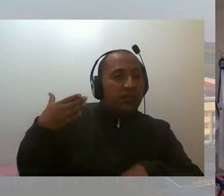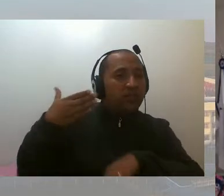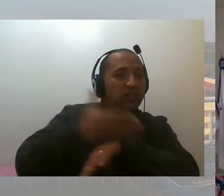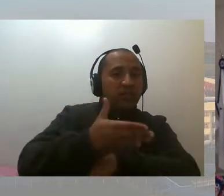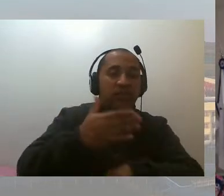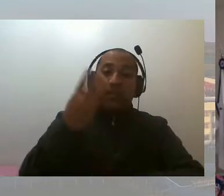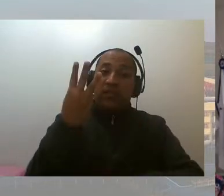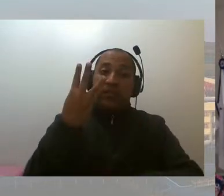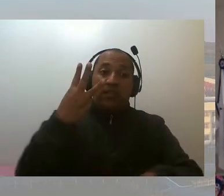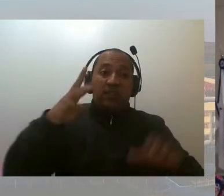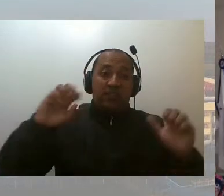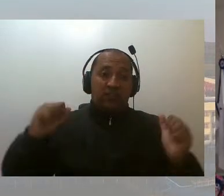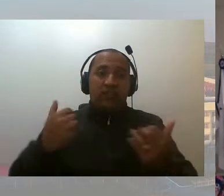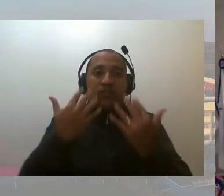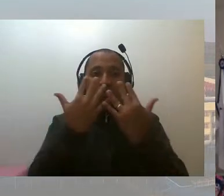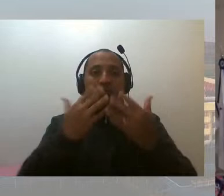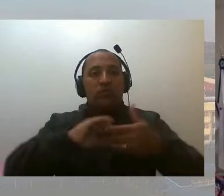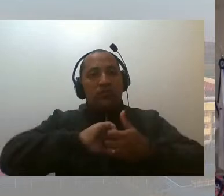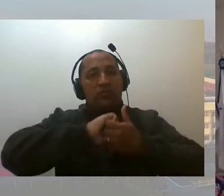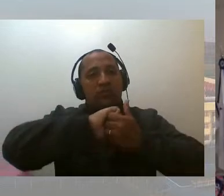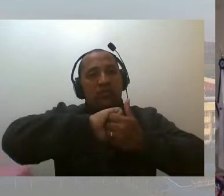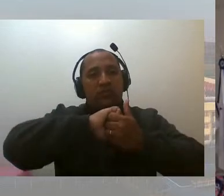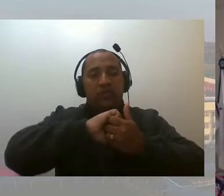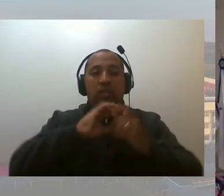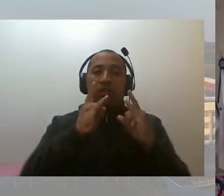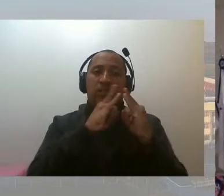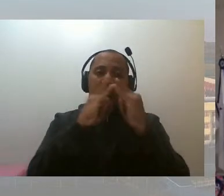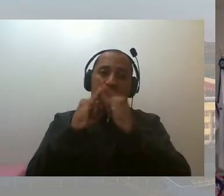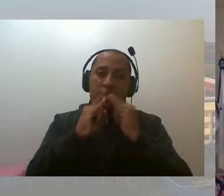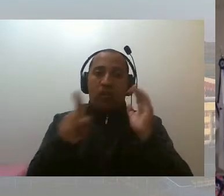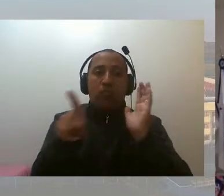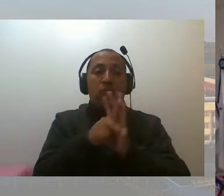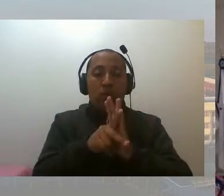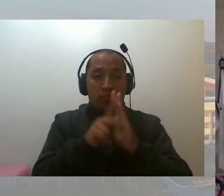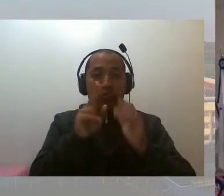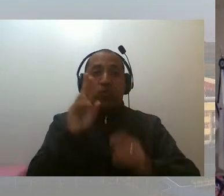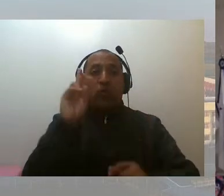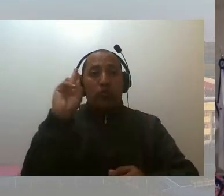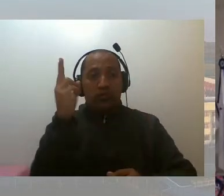3 eventos lá, né, em parceria com as instituições uruguaias,